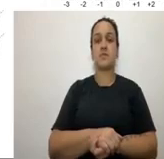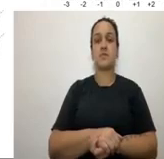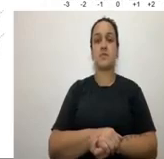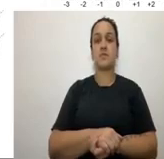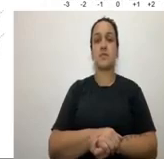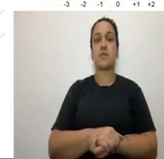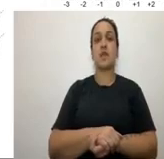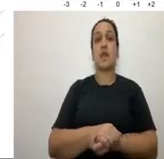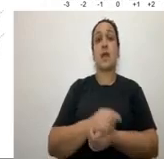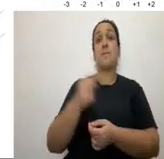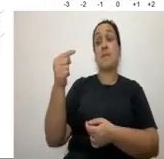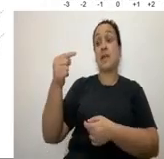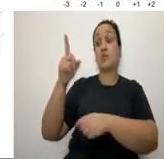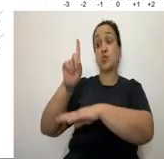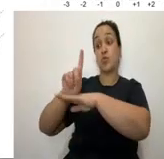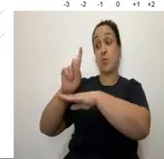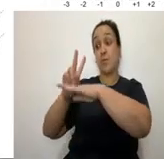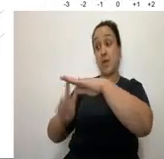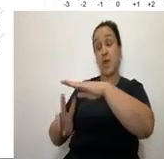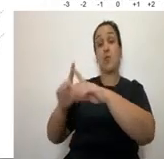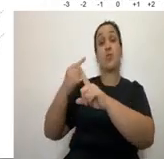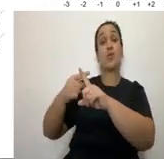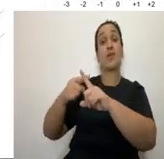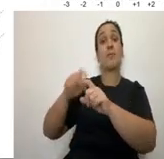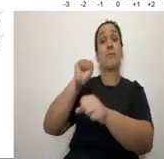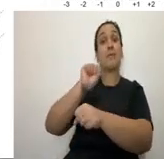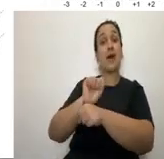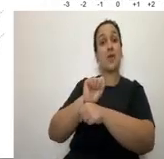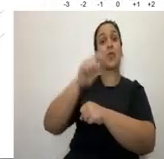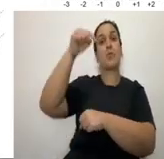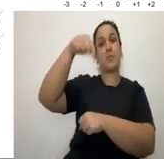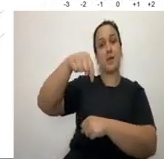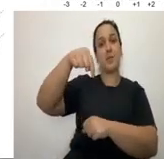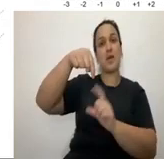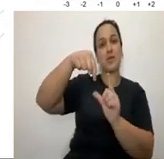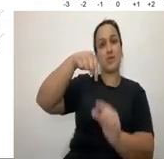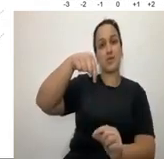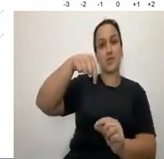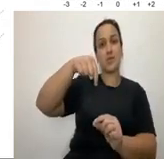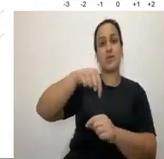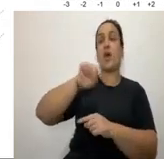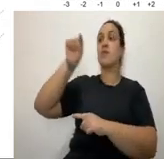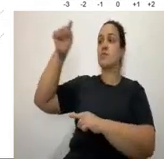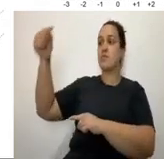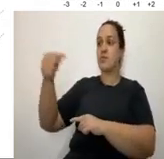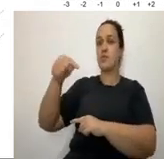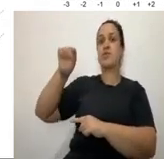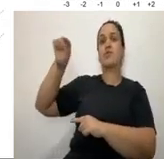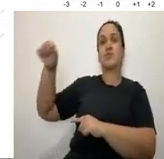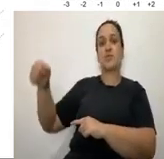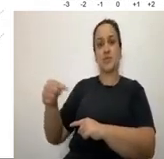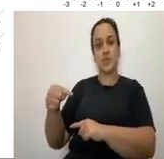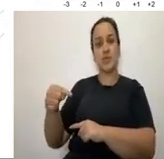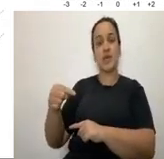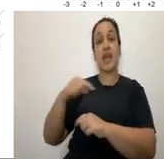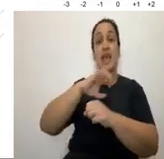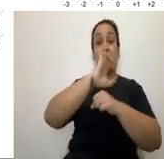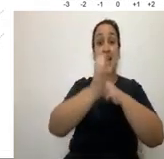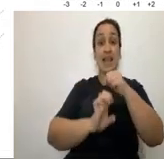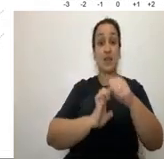e Ms menos meio, porque está para baixo. Distribuição eletrônica 1s2,